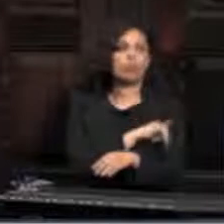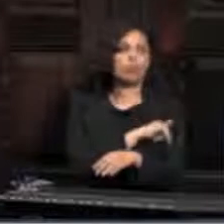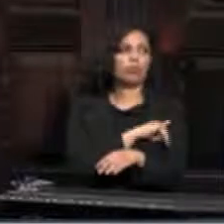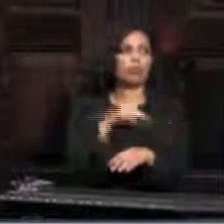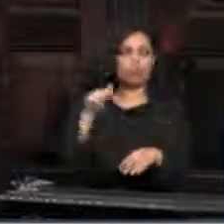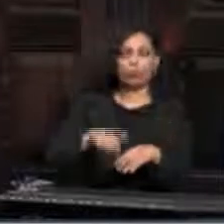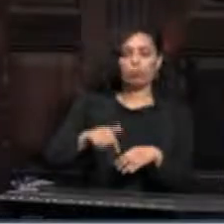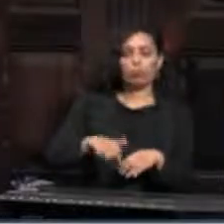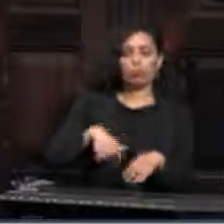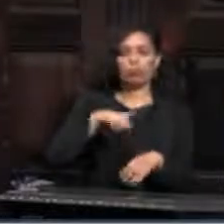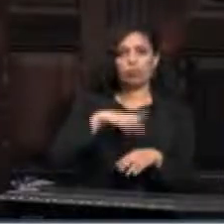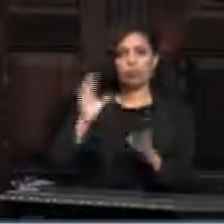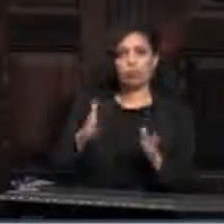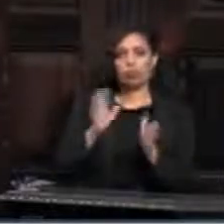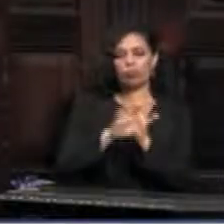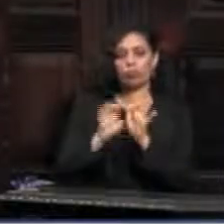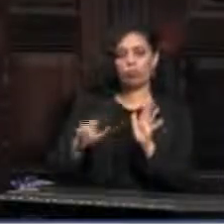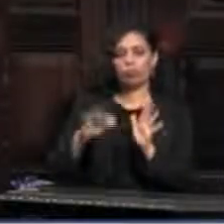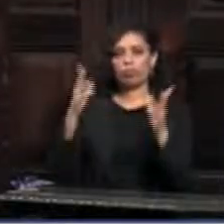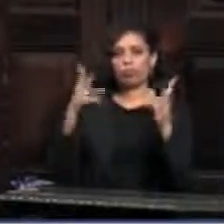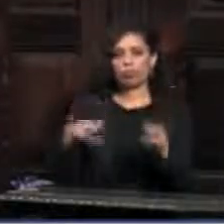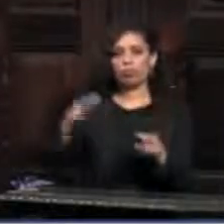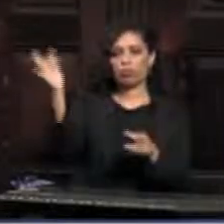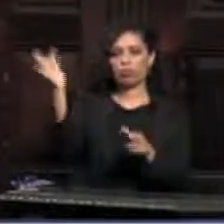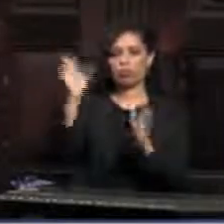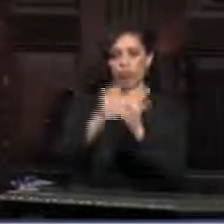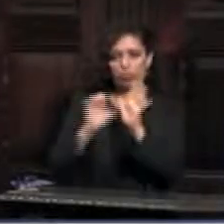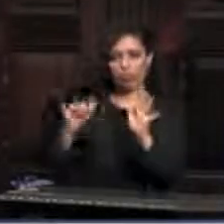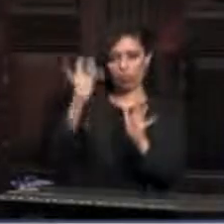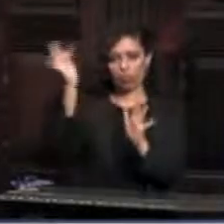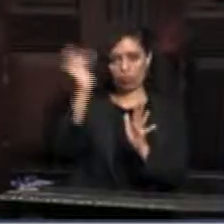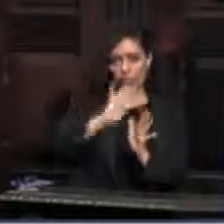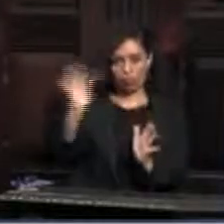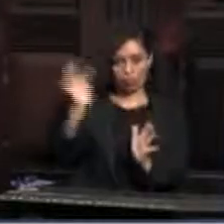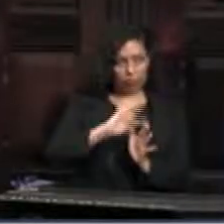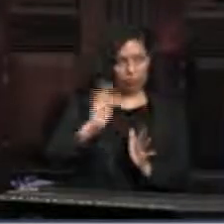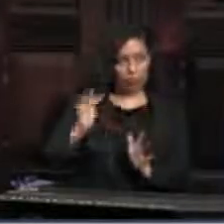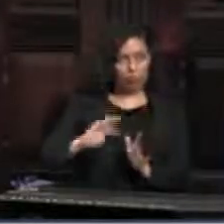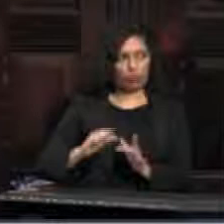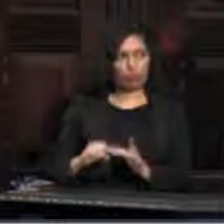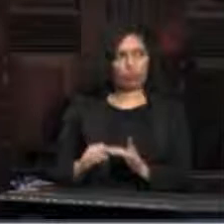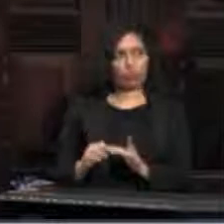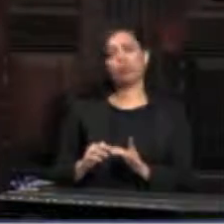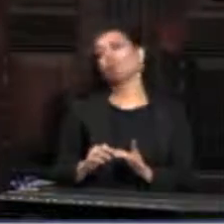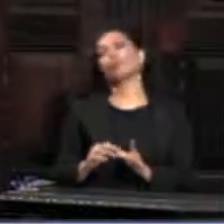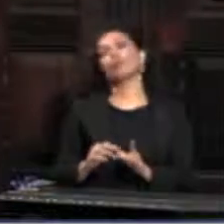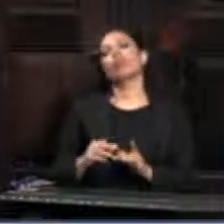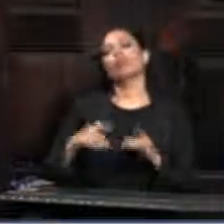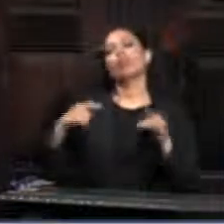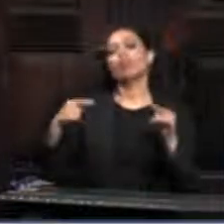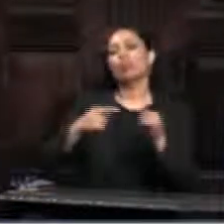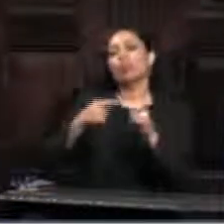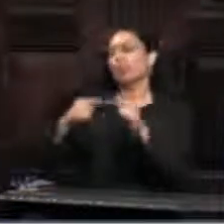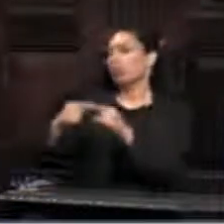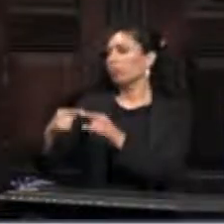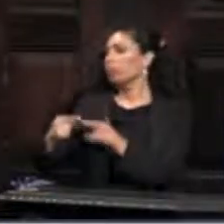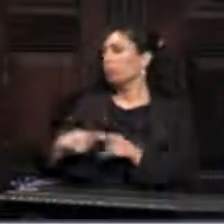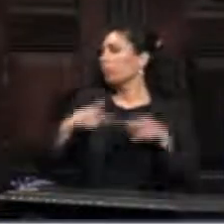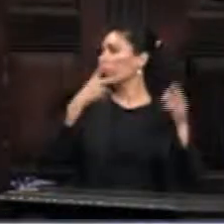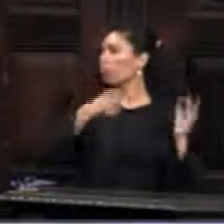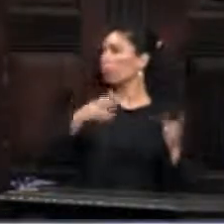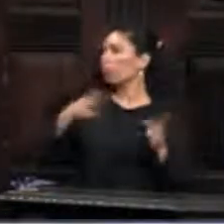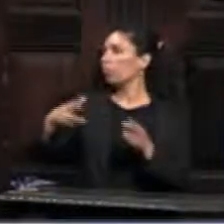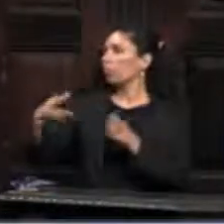já adequado à legislação federal quanto às indicações e aos critérios e procedimentos para a ocupação